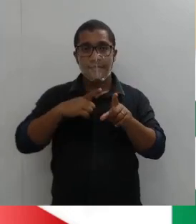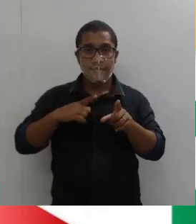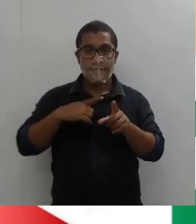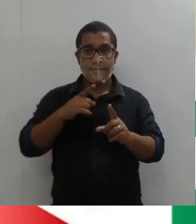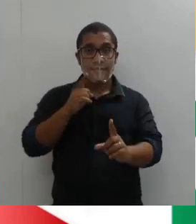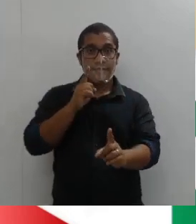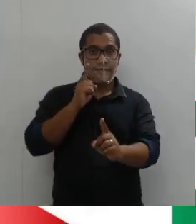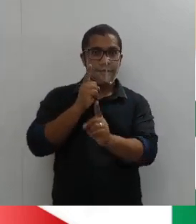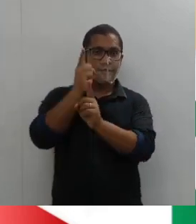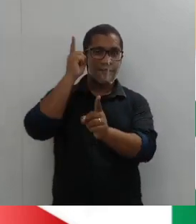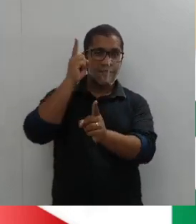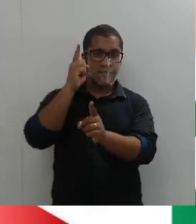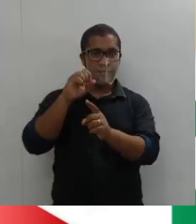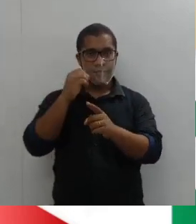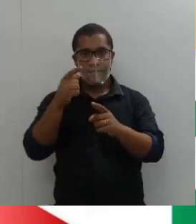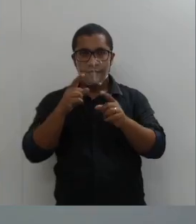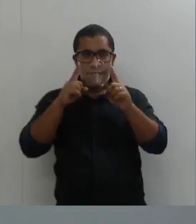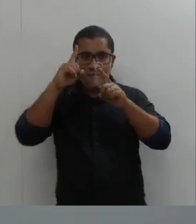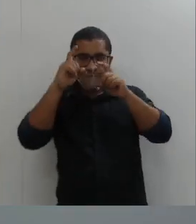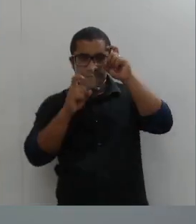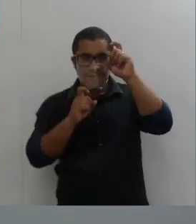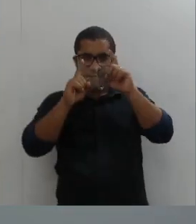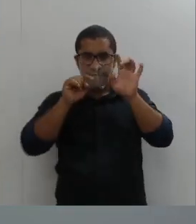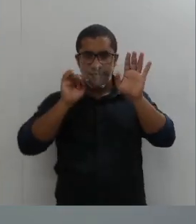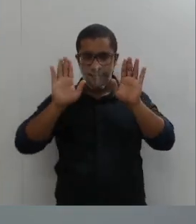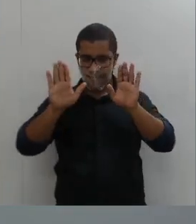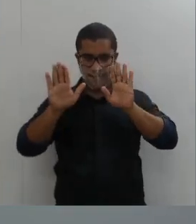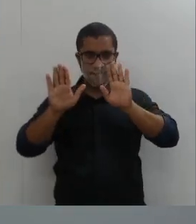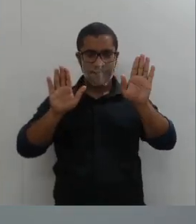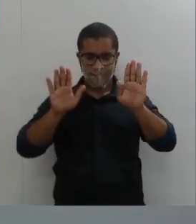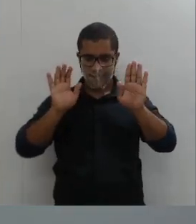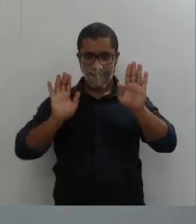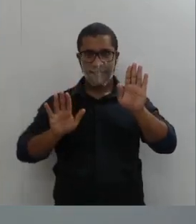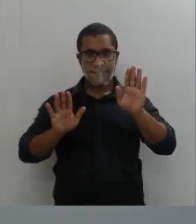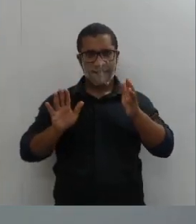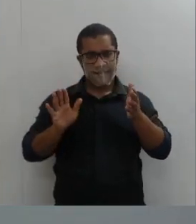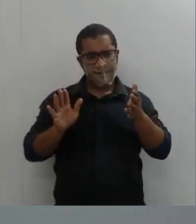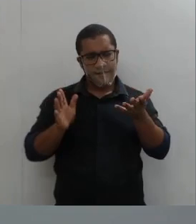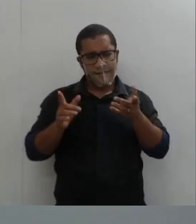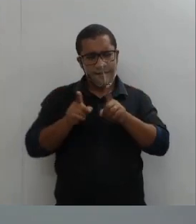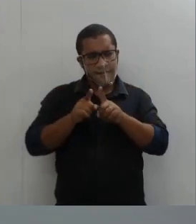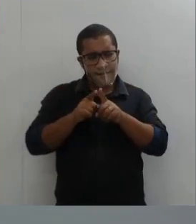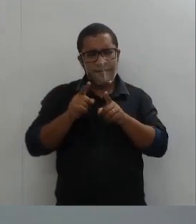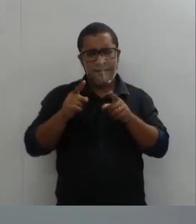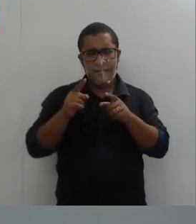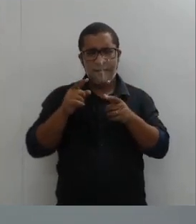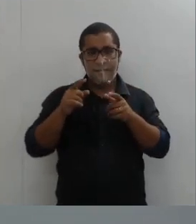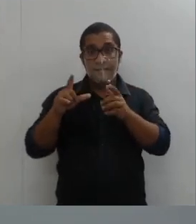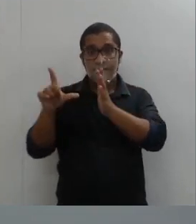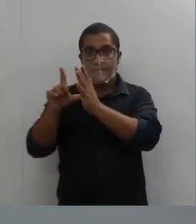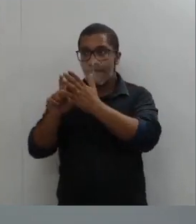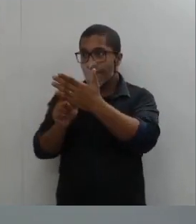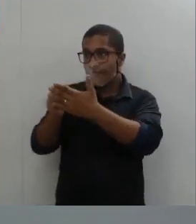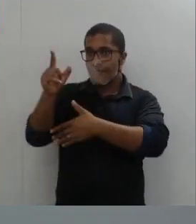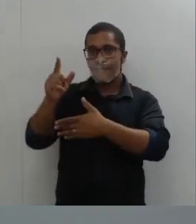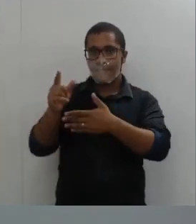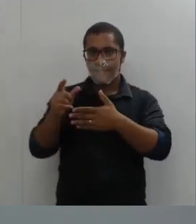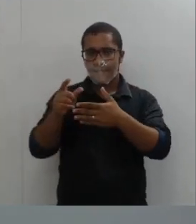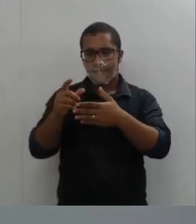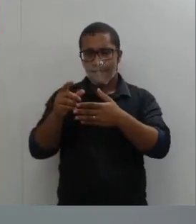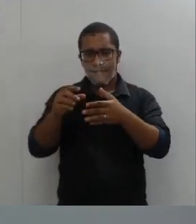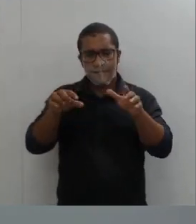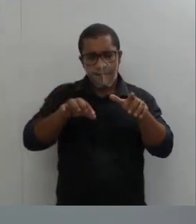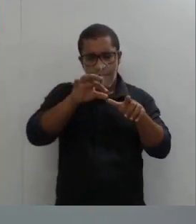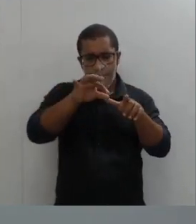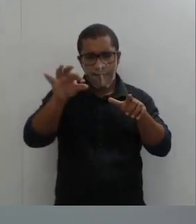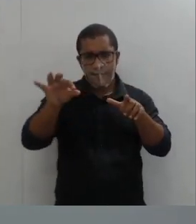adivinhações e jogos de mímica. Aqueles joguinhos também que a gente pode comprar em lojas, são considerados jogos de salão. Vou dar um exemplo